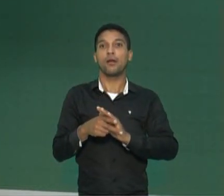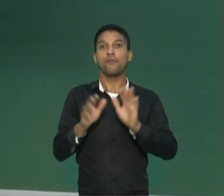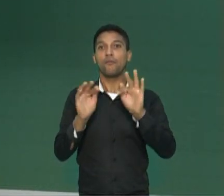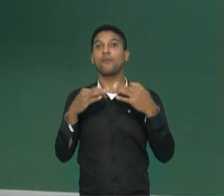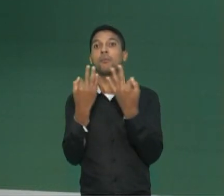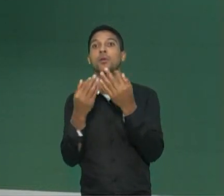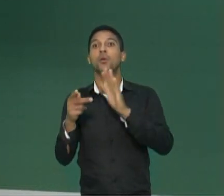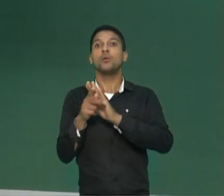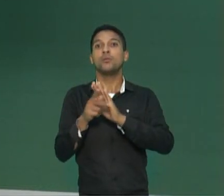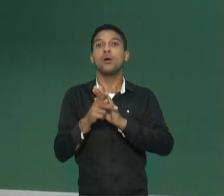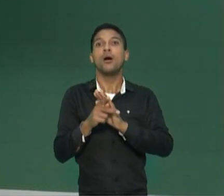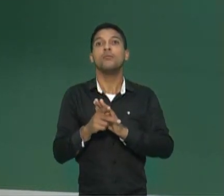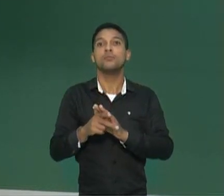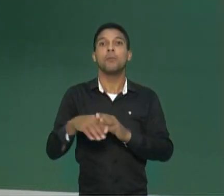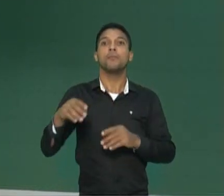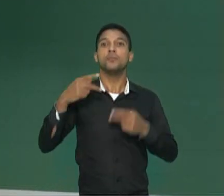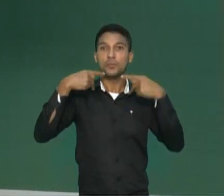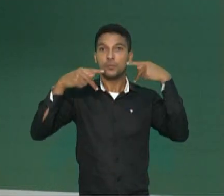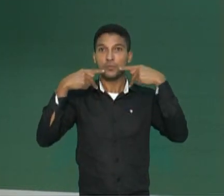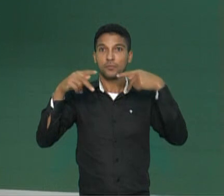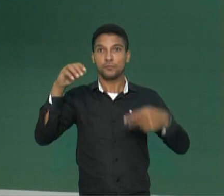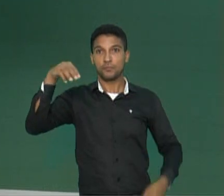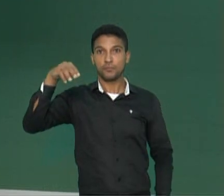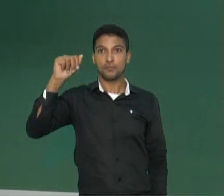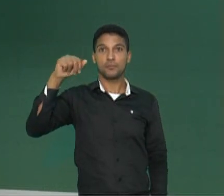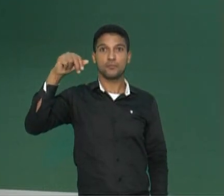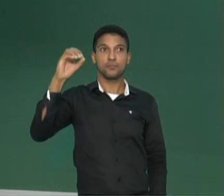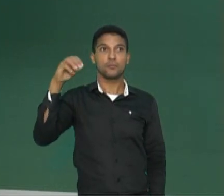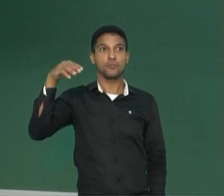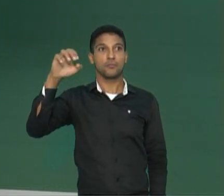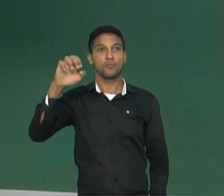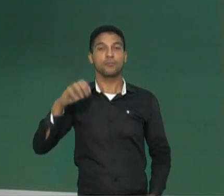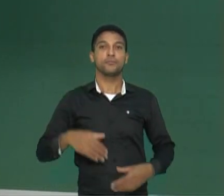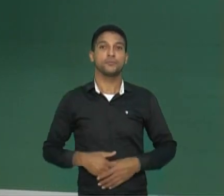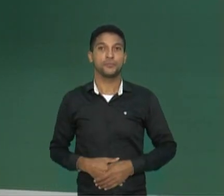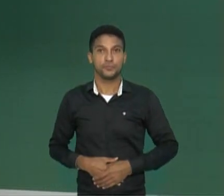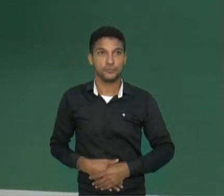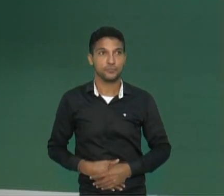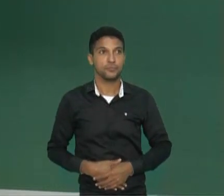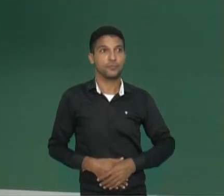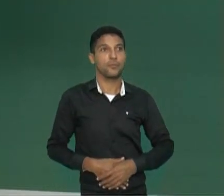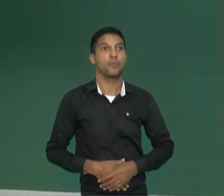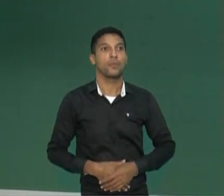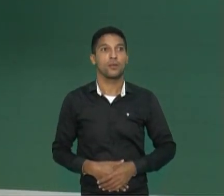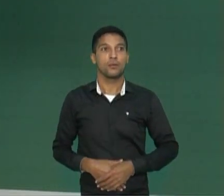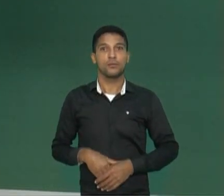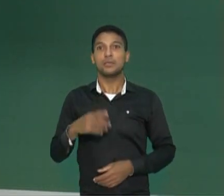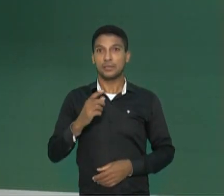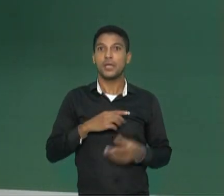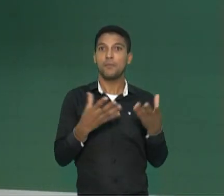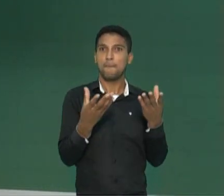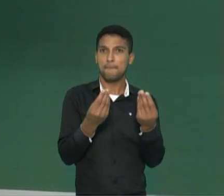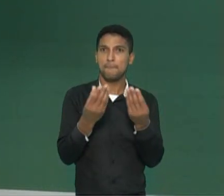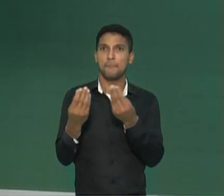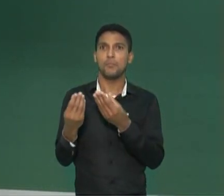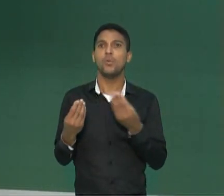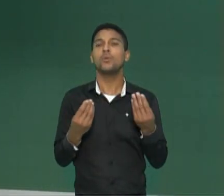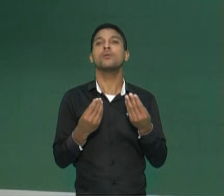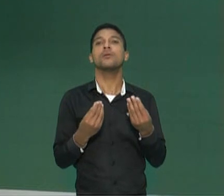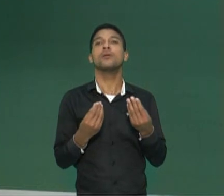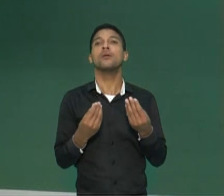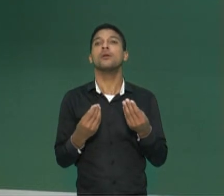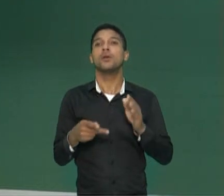omíada, né, que eles se expandiram e pegou parte da Península Ibérica. Então, por isso que a gente tem muita mesquita lá na Espanha,